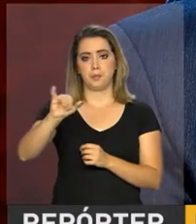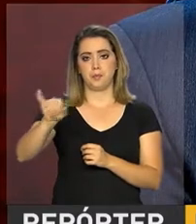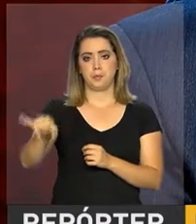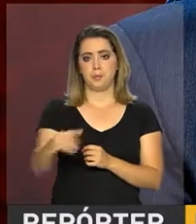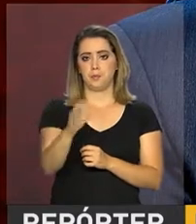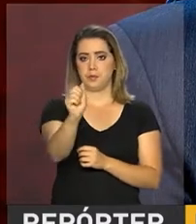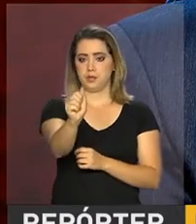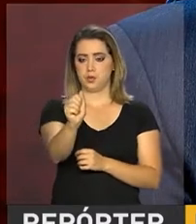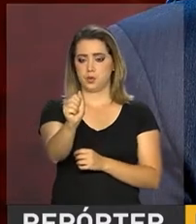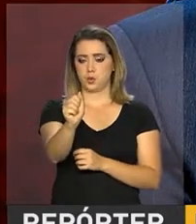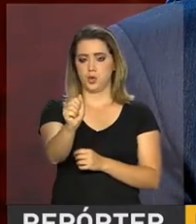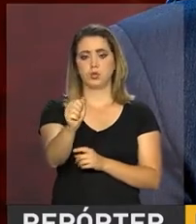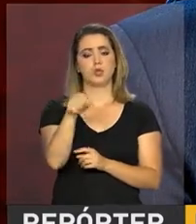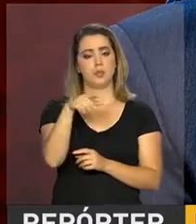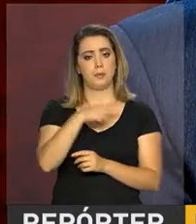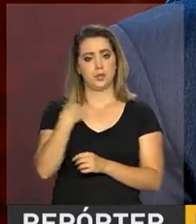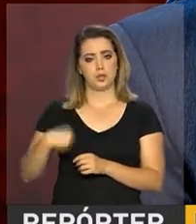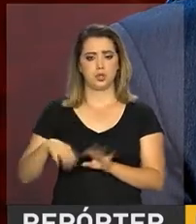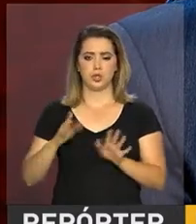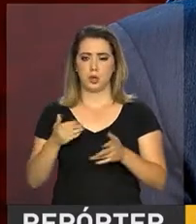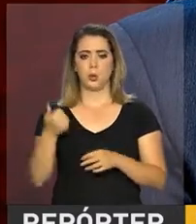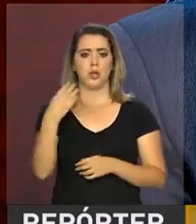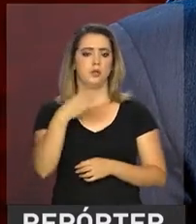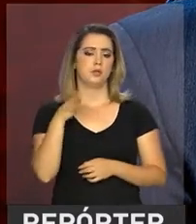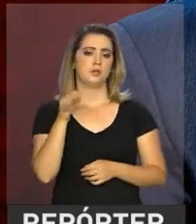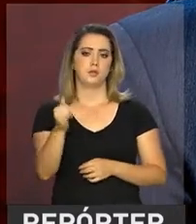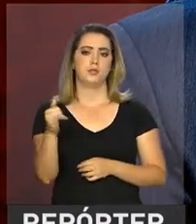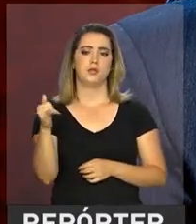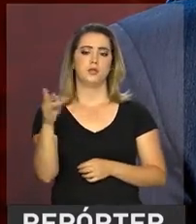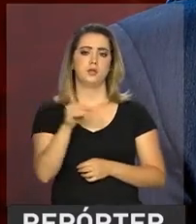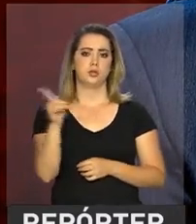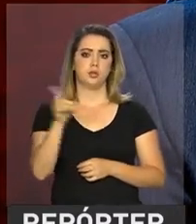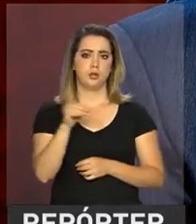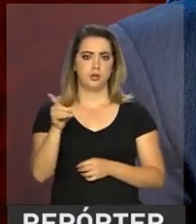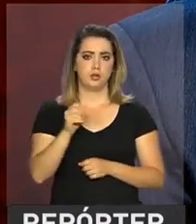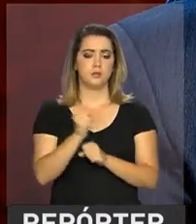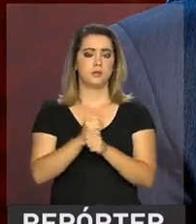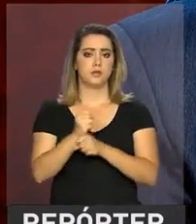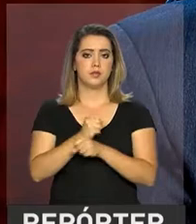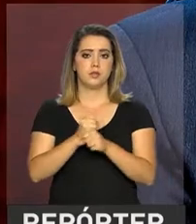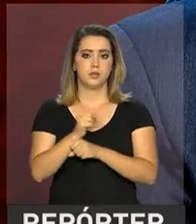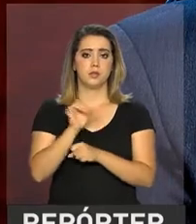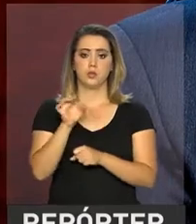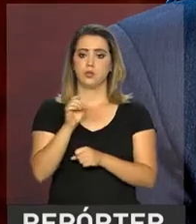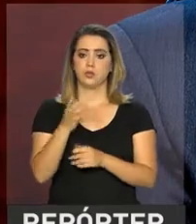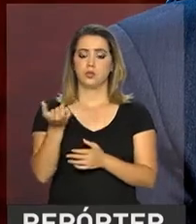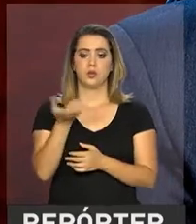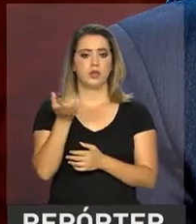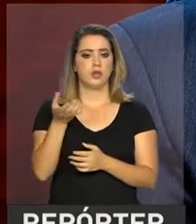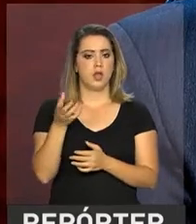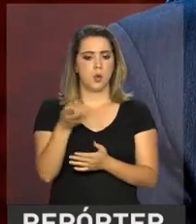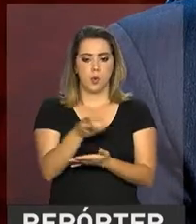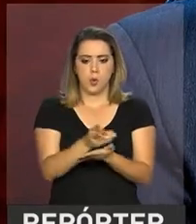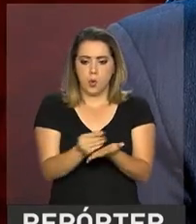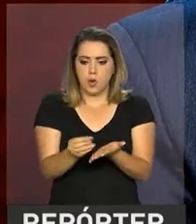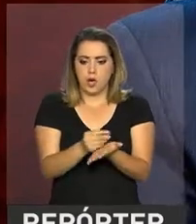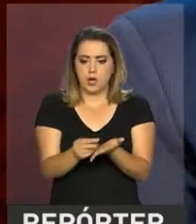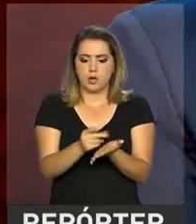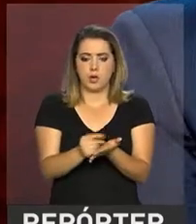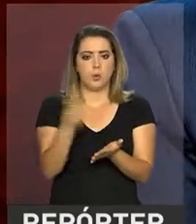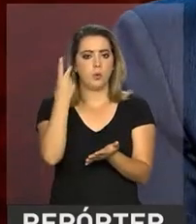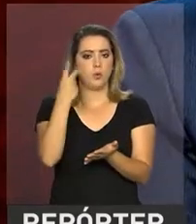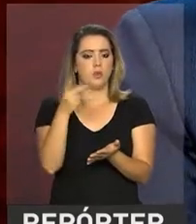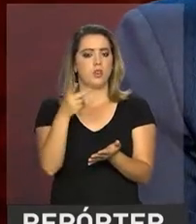14 bilhões de dólares por ano a china só aceita produtos açaí natura não ela não